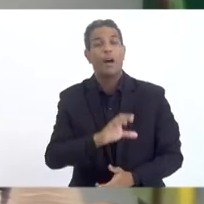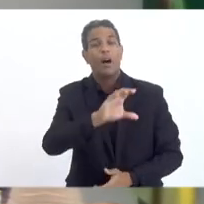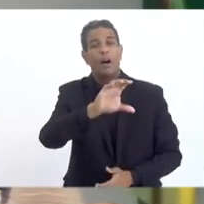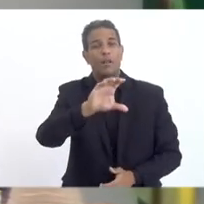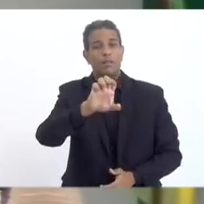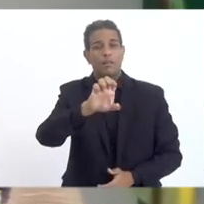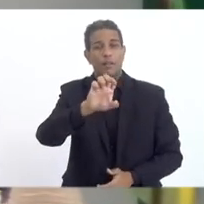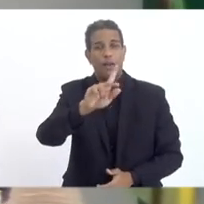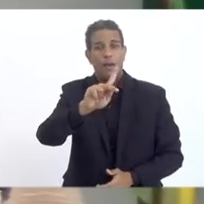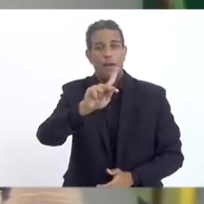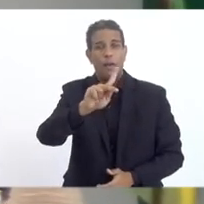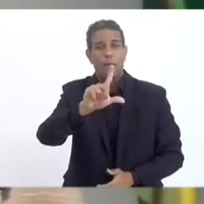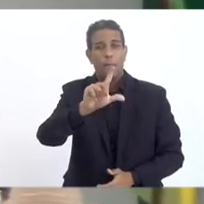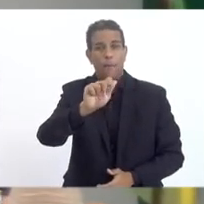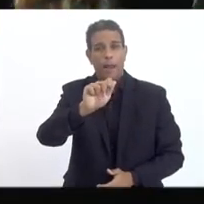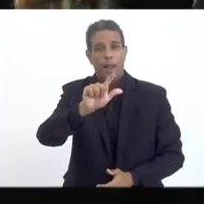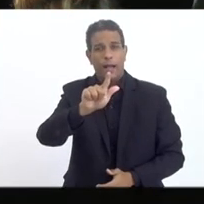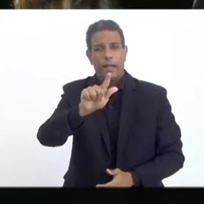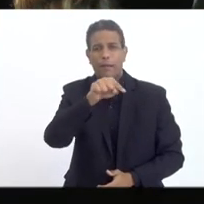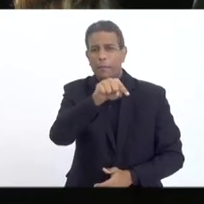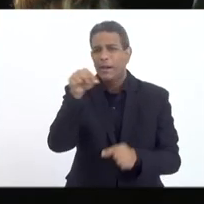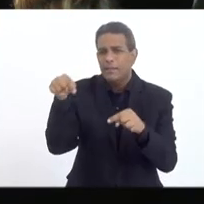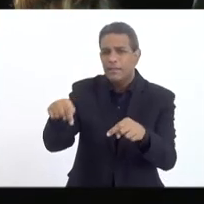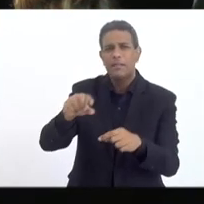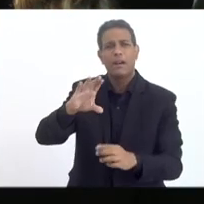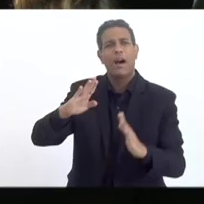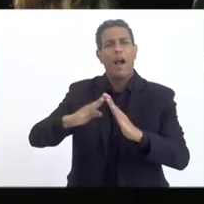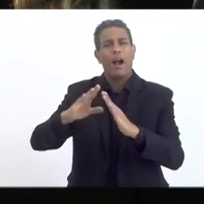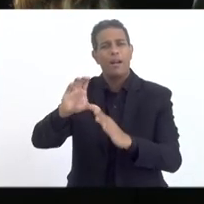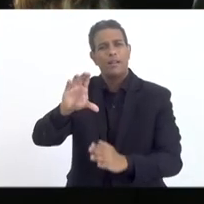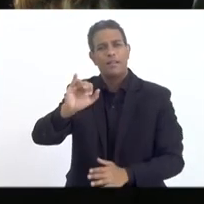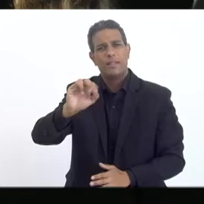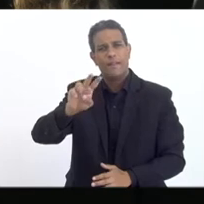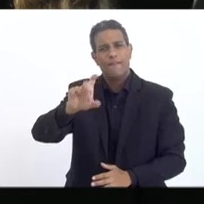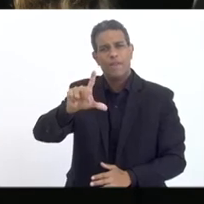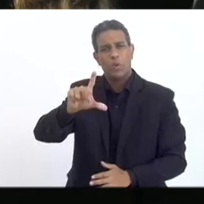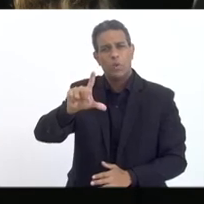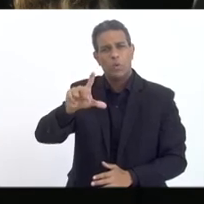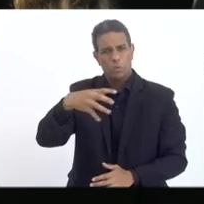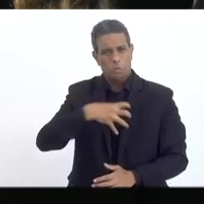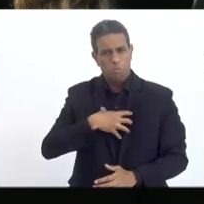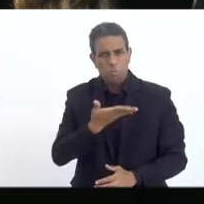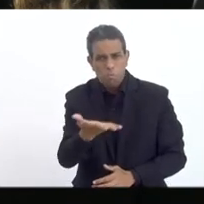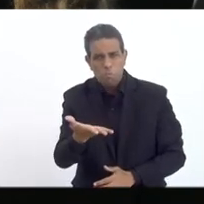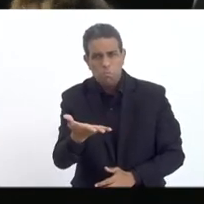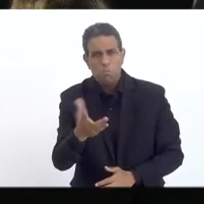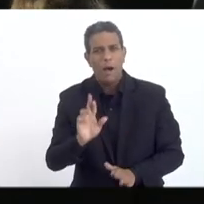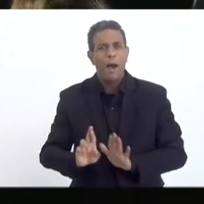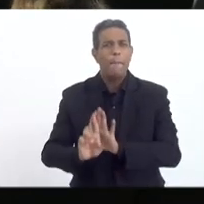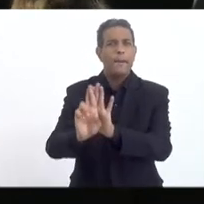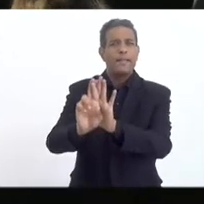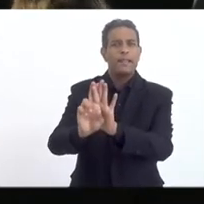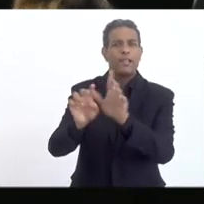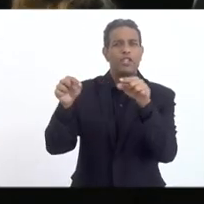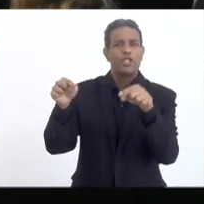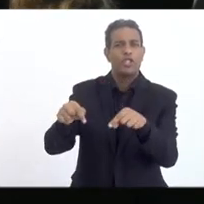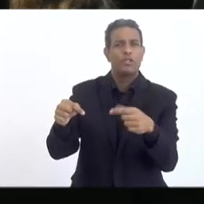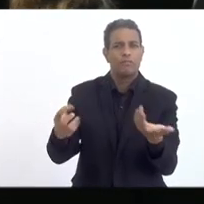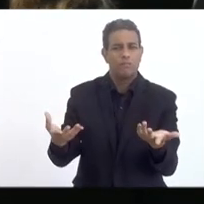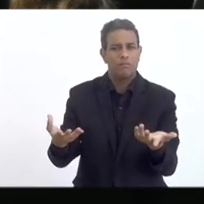A CEPLAG. Isso, senhor. Mas a Casa Civil, alguém falou aqui. Alguém falou que estava representando o Zamit.